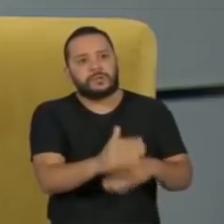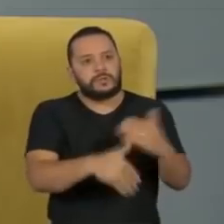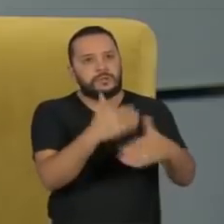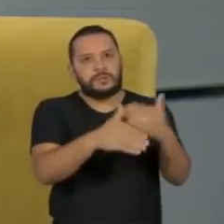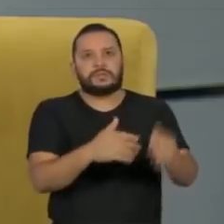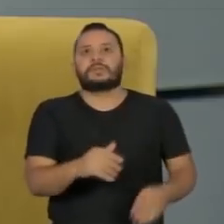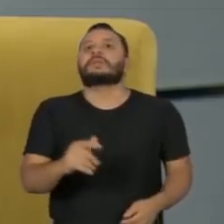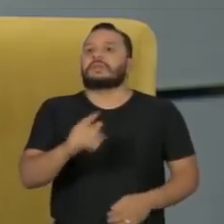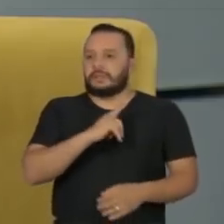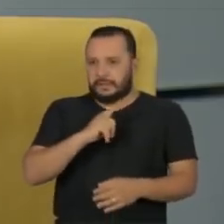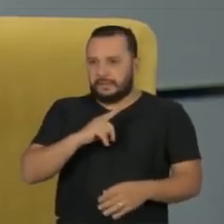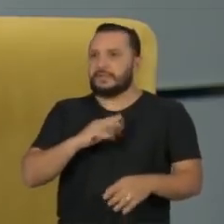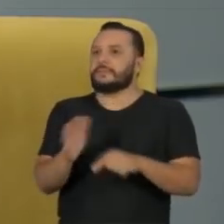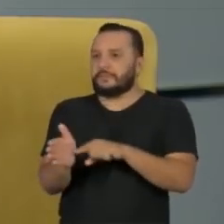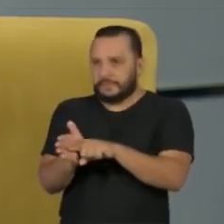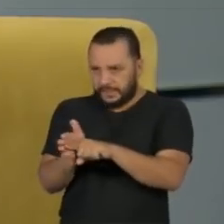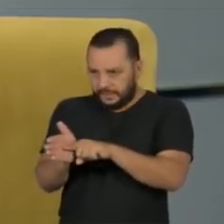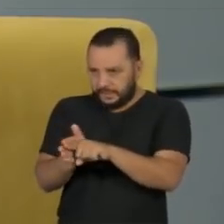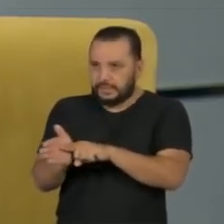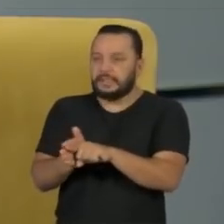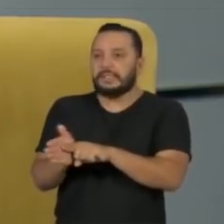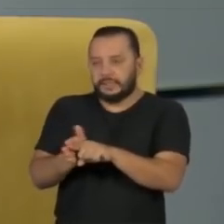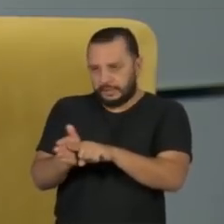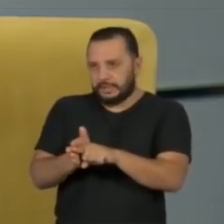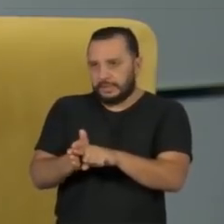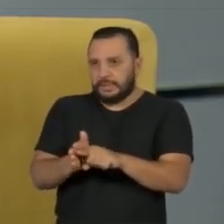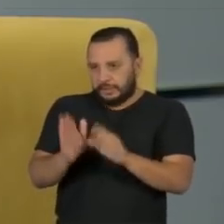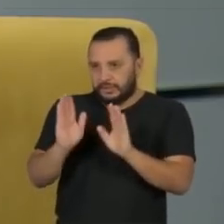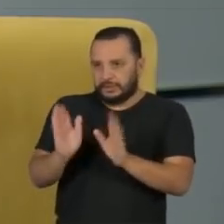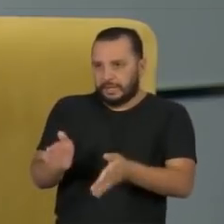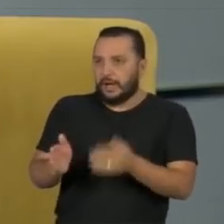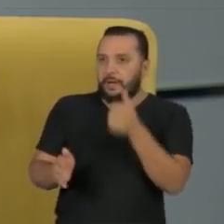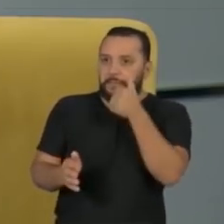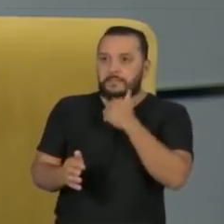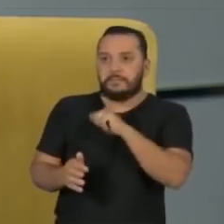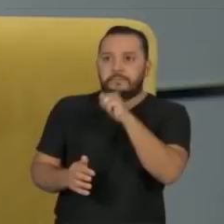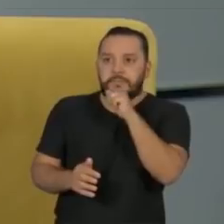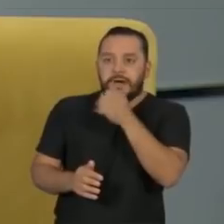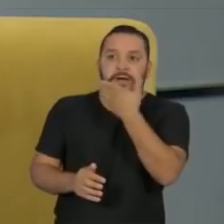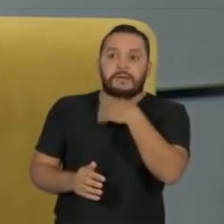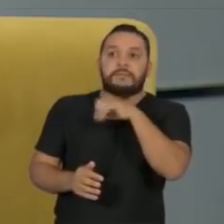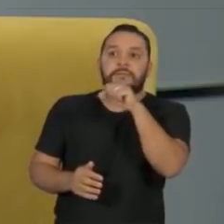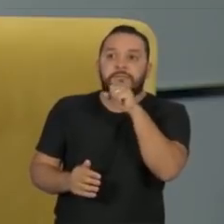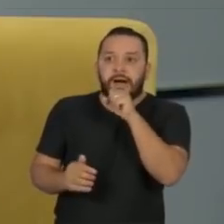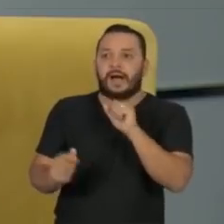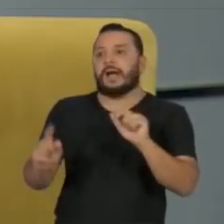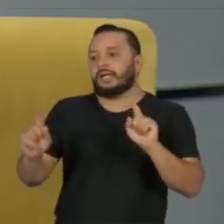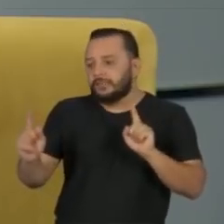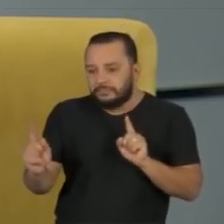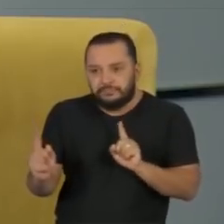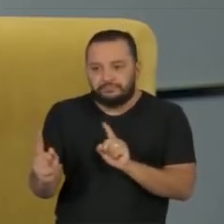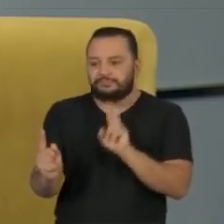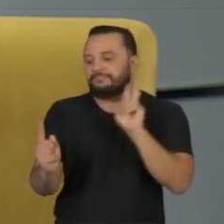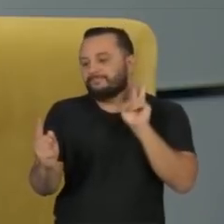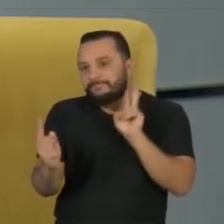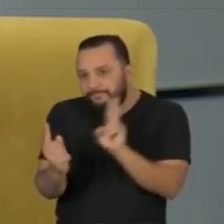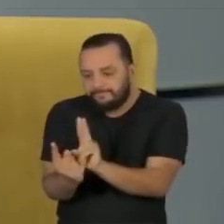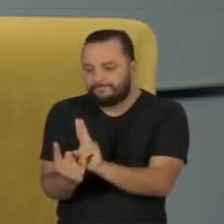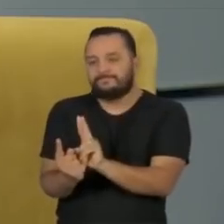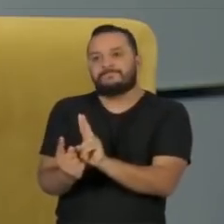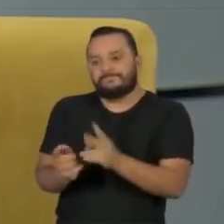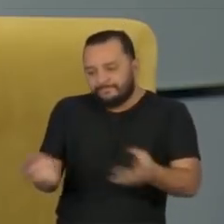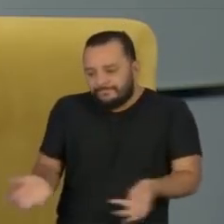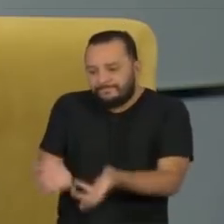feito pesquisas, que esse acompanhamento, essa presença dos pais mexe muito com a autoestima e esse bom desempenho